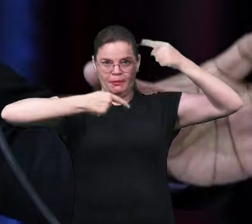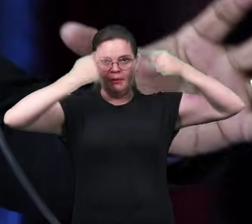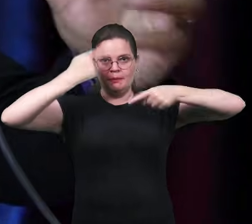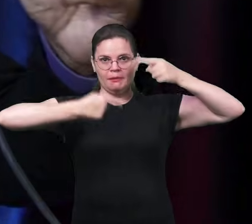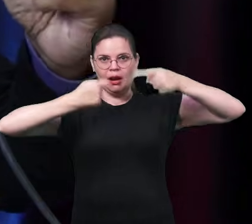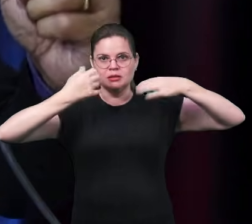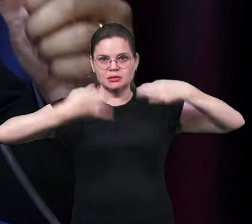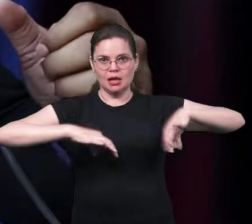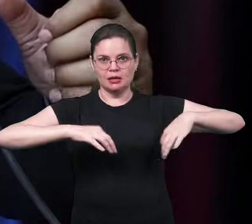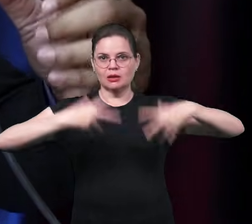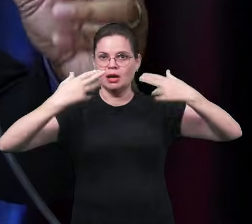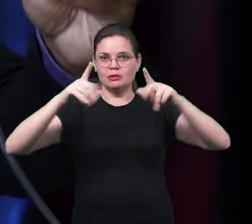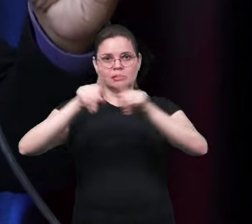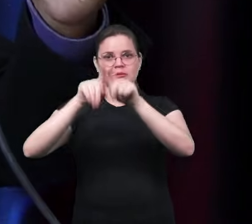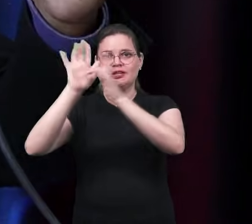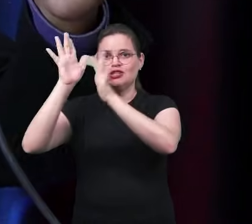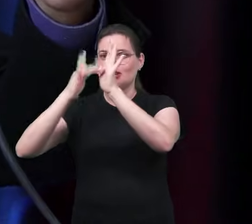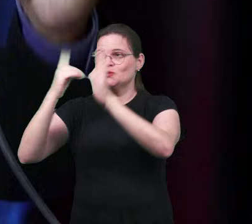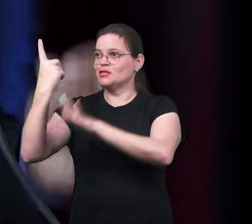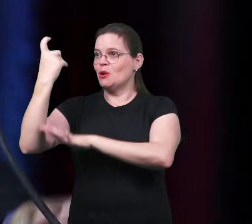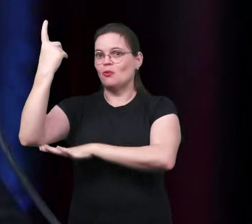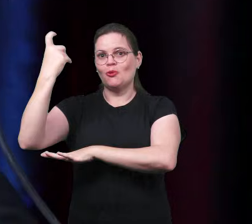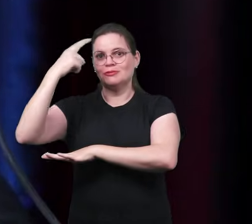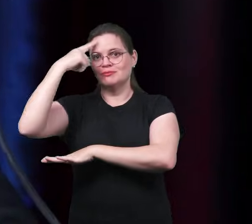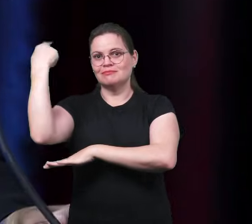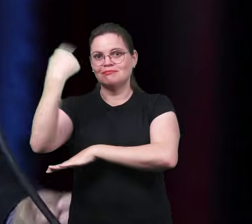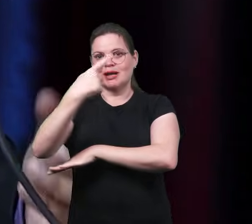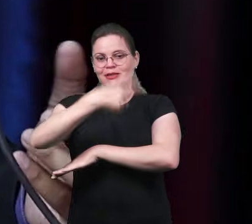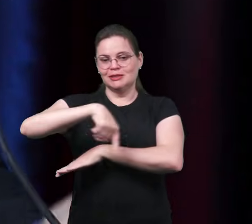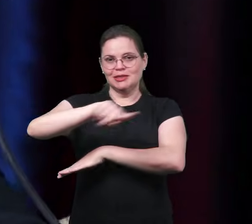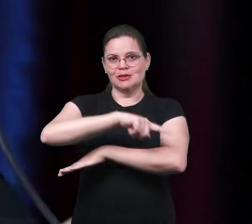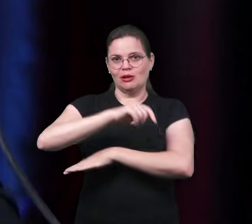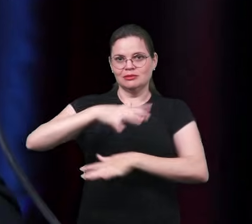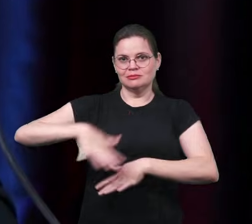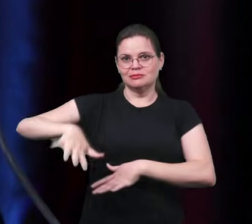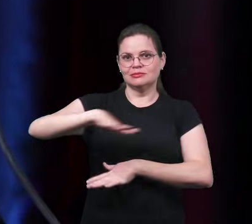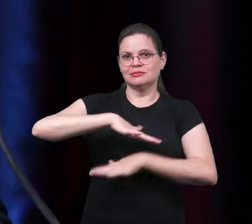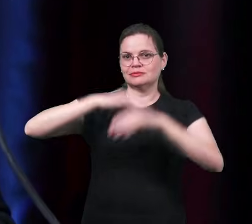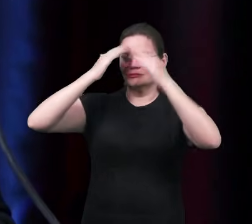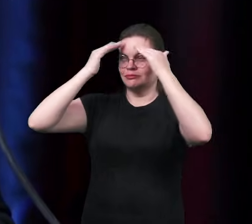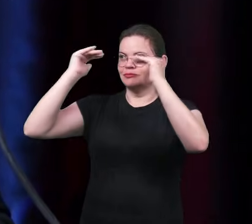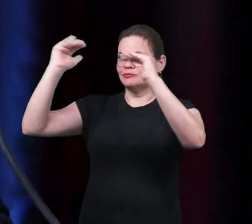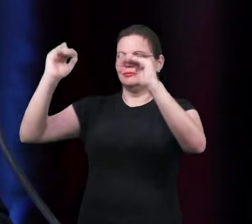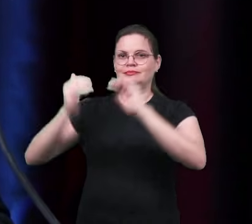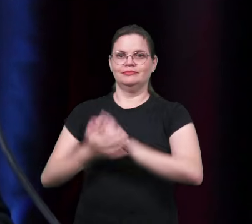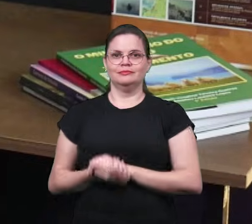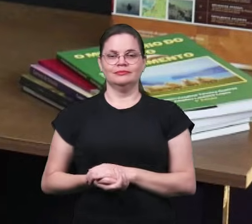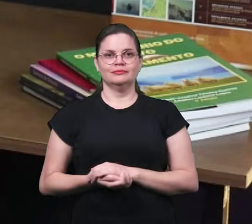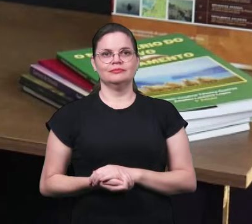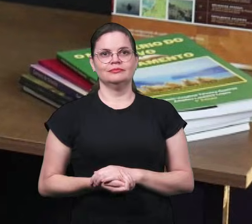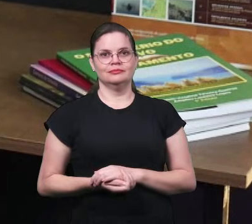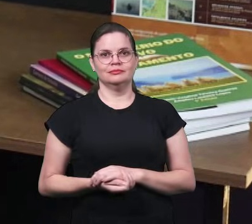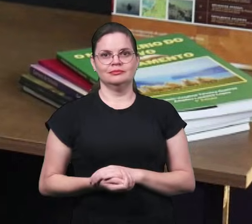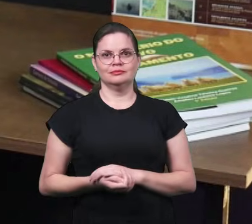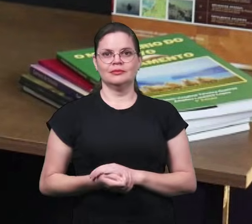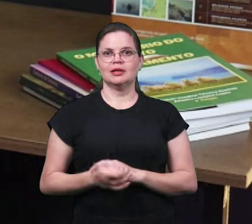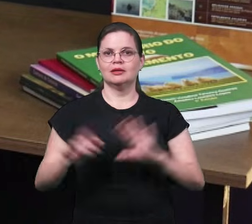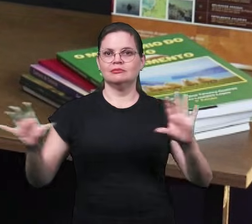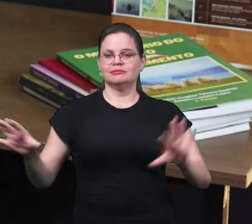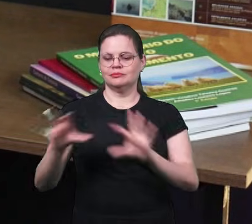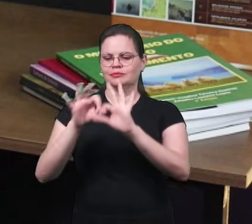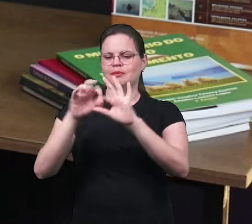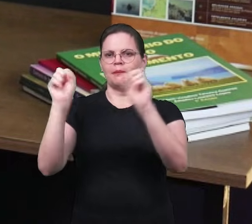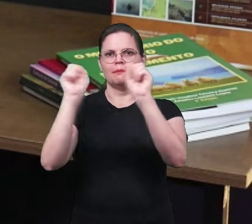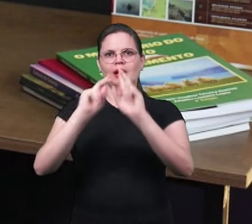todo o corpo. Então todo o corpo está atendendo a um só comando, que é o comando do Espírito Santo. O vínculo da paz, né? O vínculo